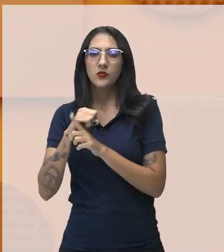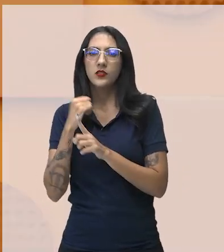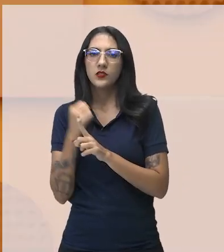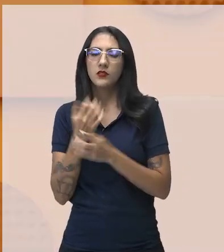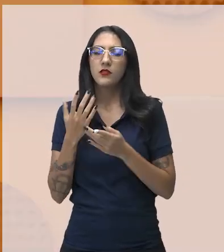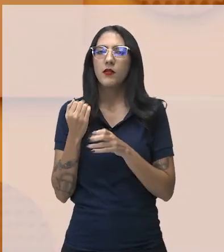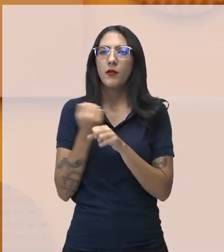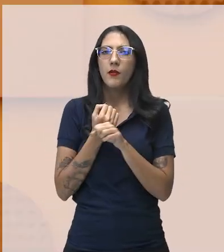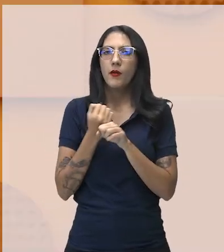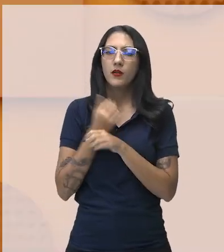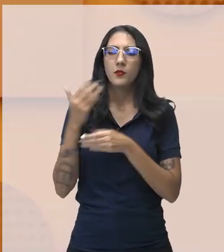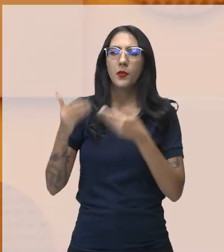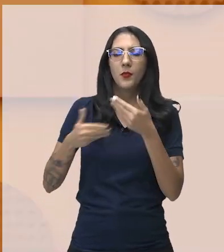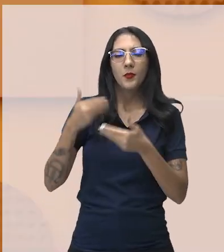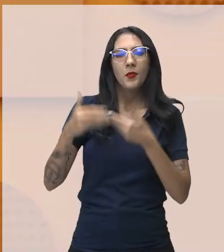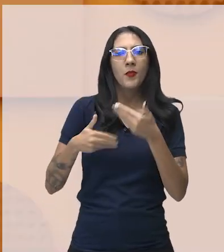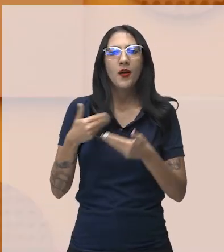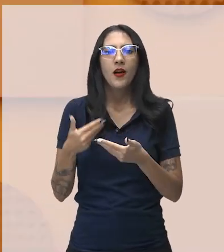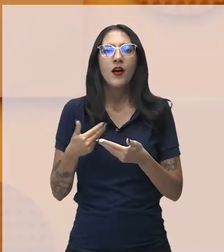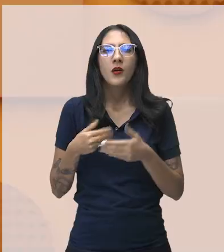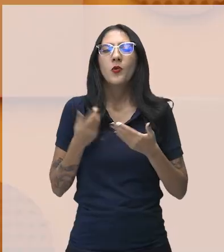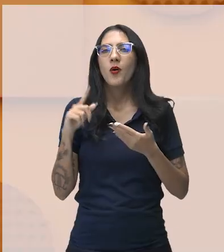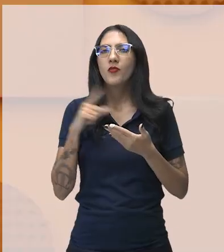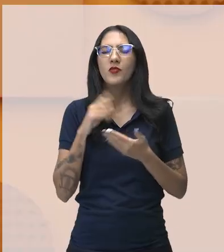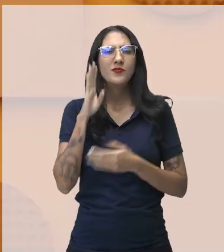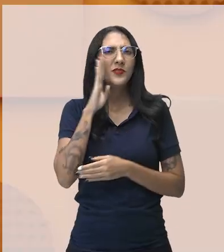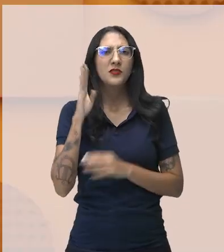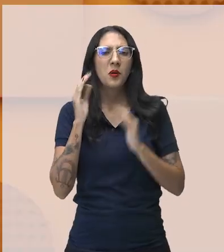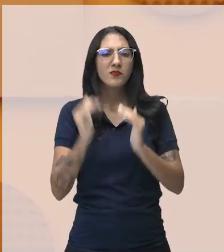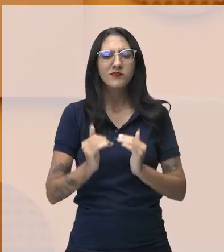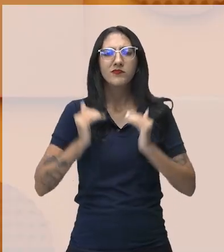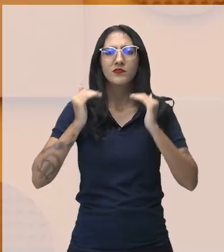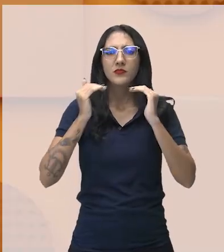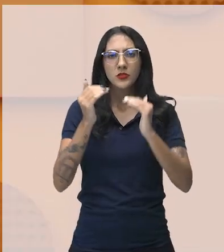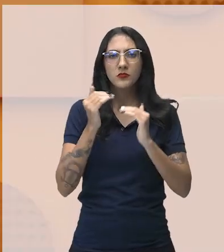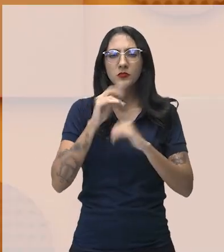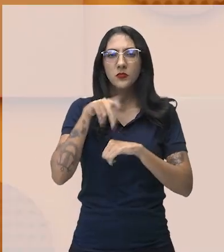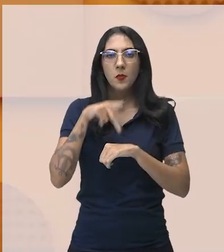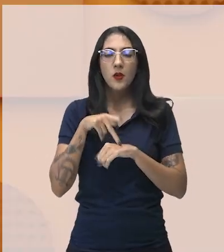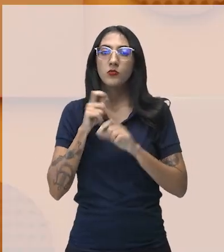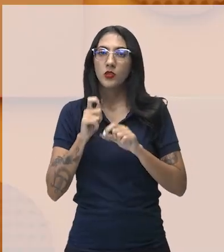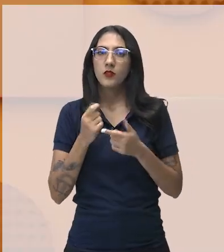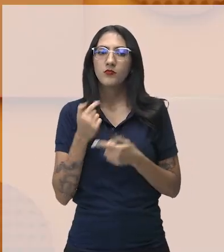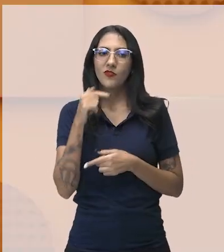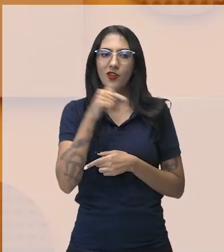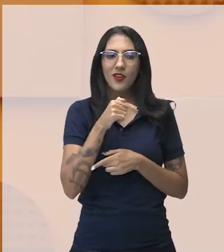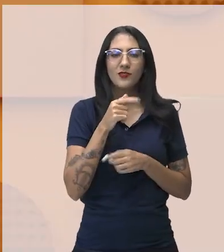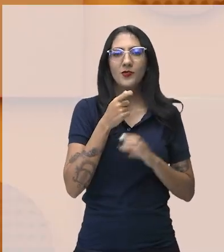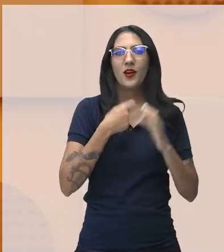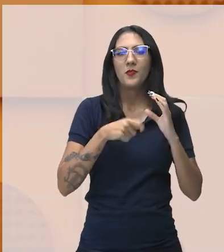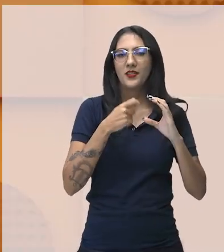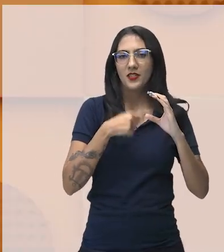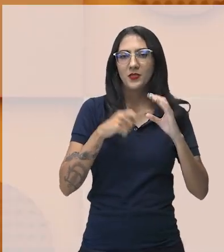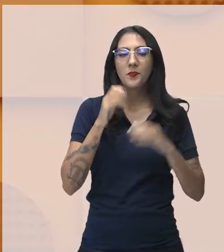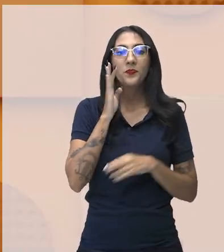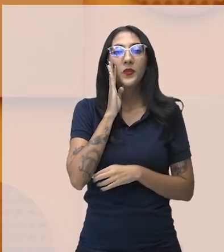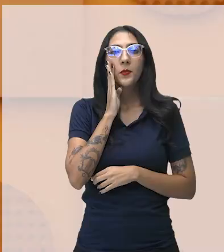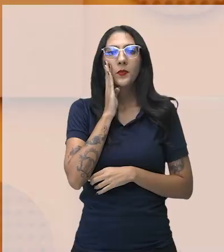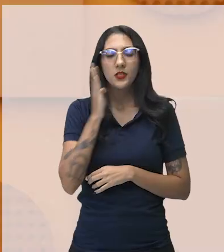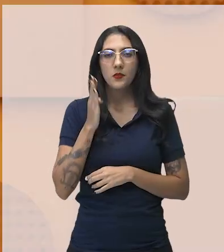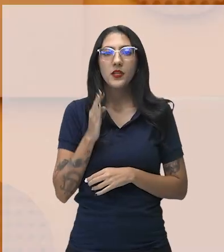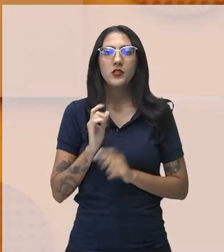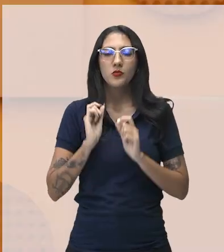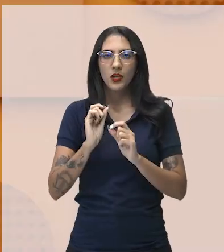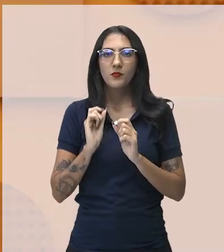dos anos, a gente observou que o que acabou prevalecendo na maioria dos países foi o sistema capitalista, principalmente ali com o